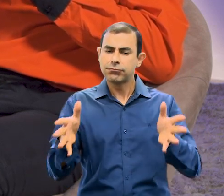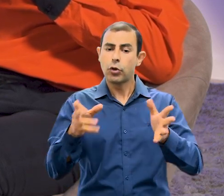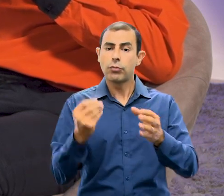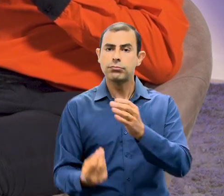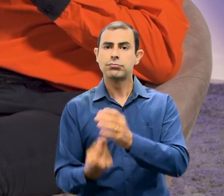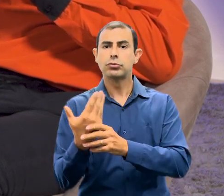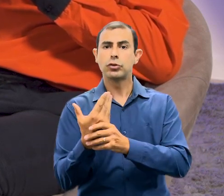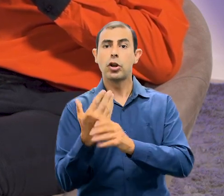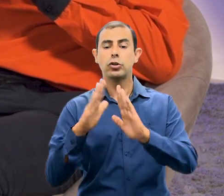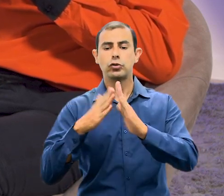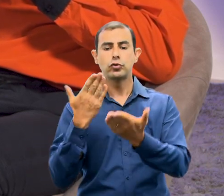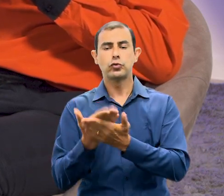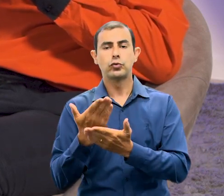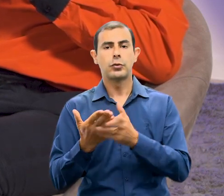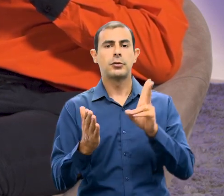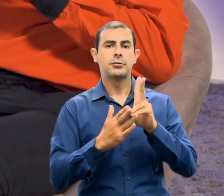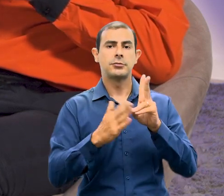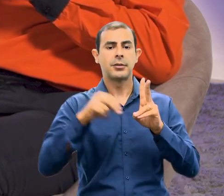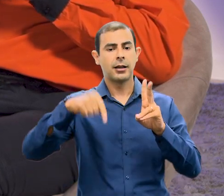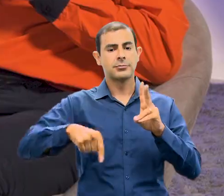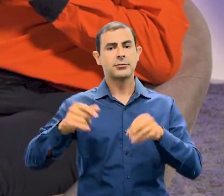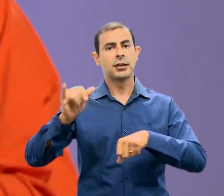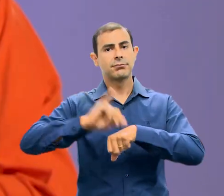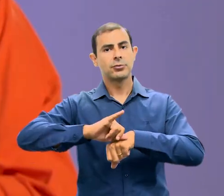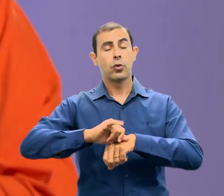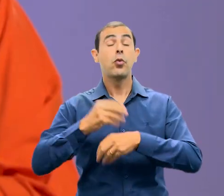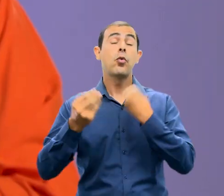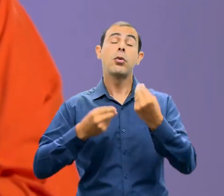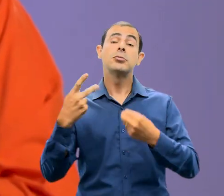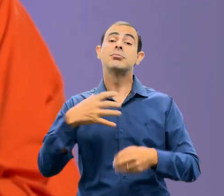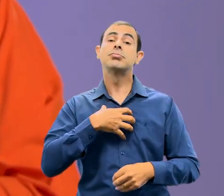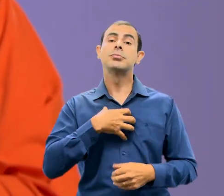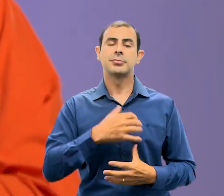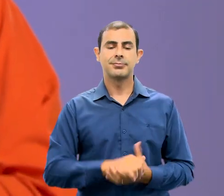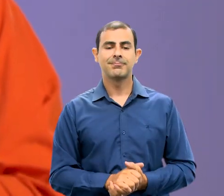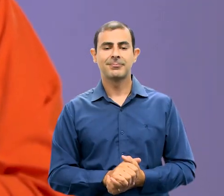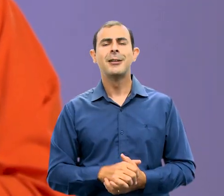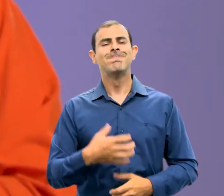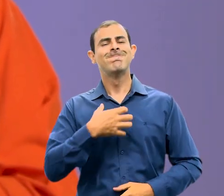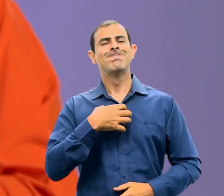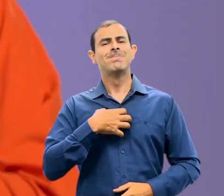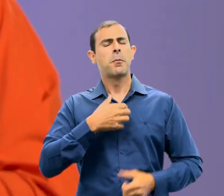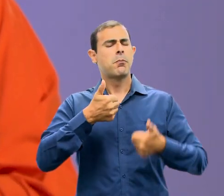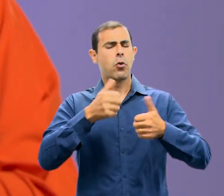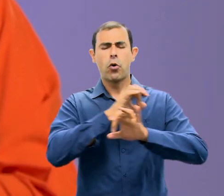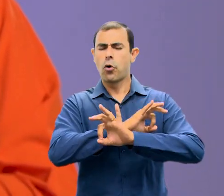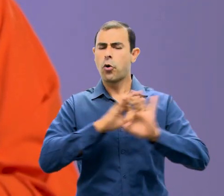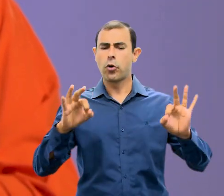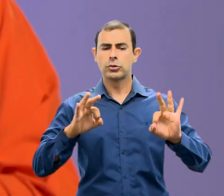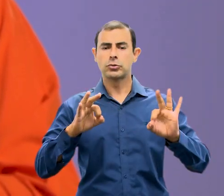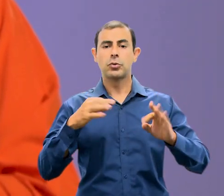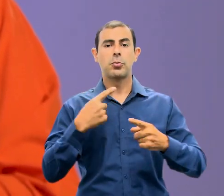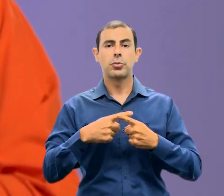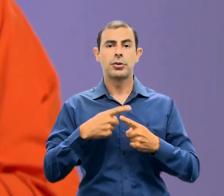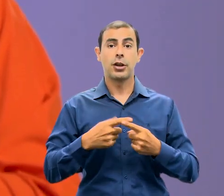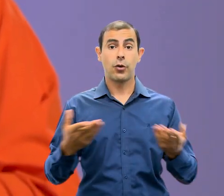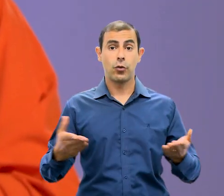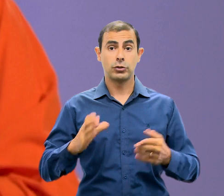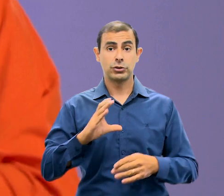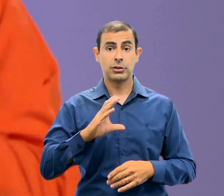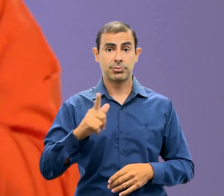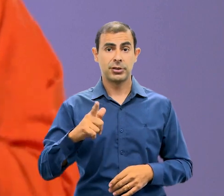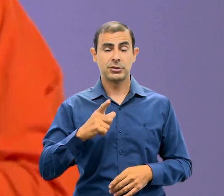na capital. Como é que tem sido trabalhar por essa pauta? Olha, tem sido bastante gratificante e produtivo. Nós temos hoje em Campo Grande,